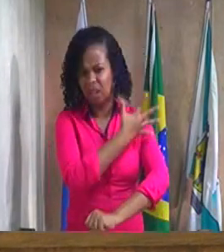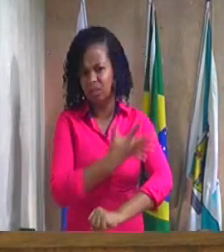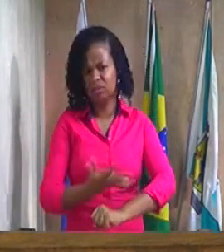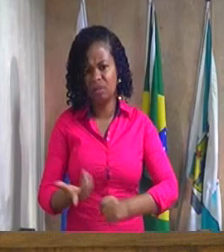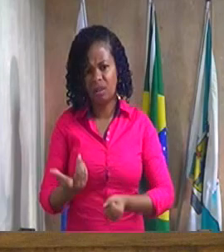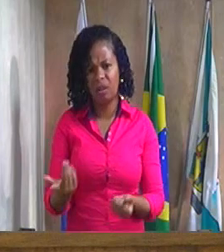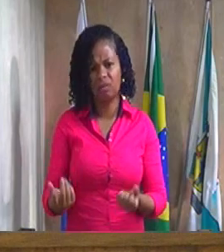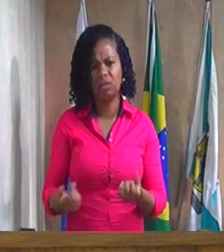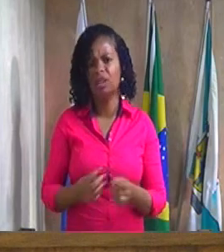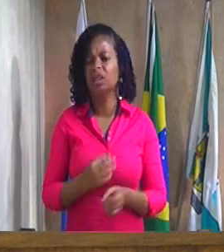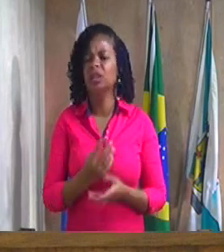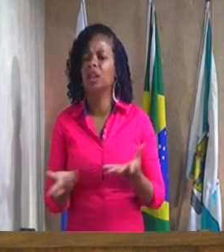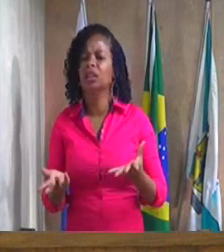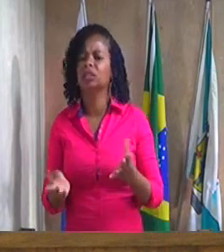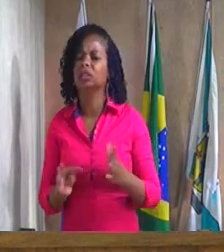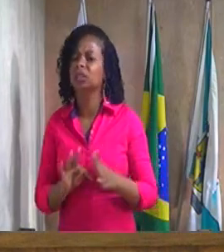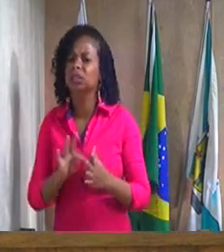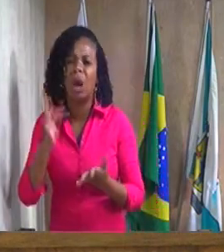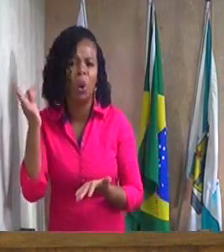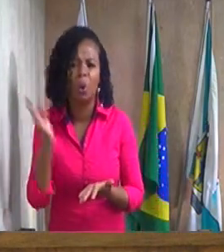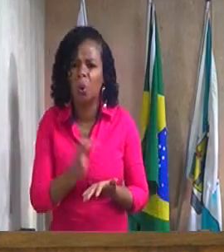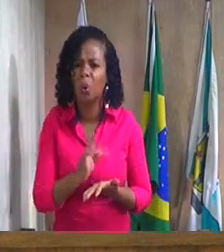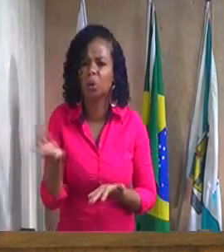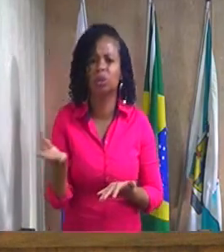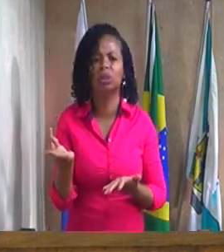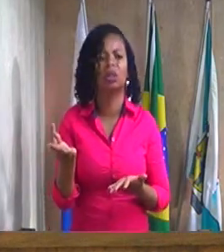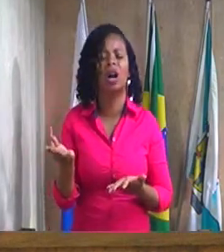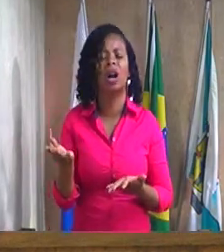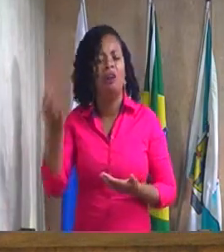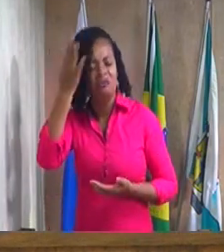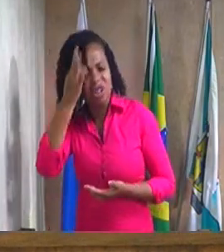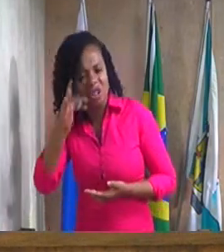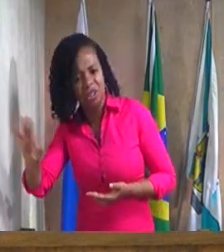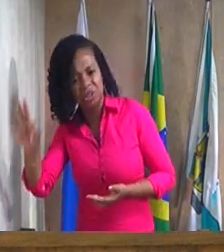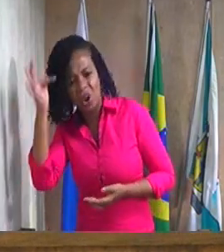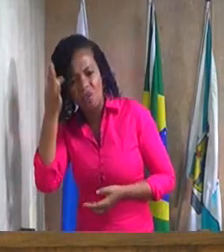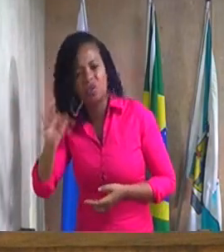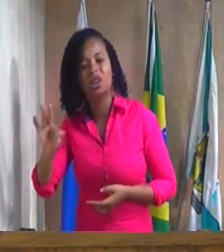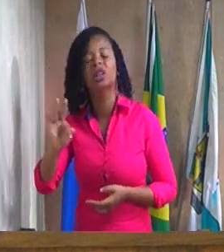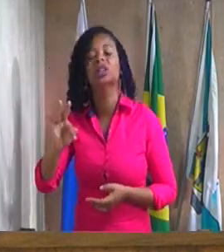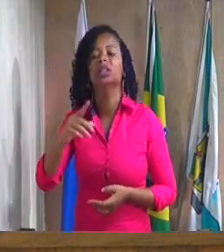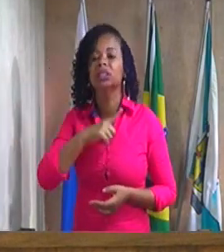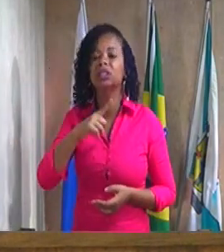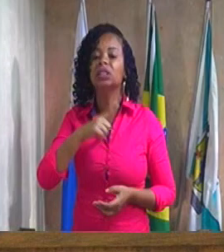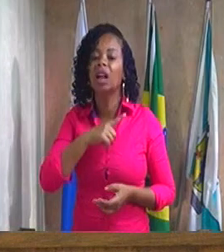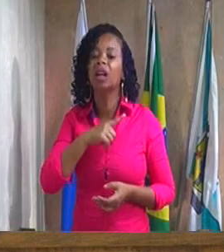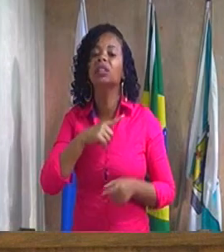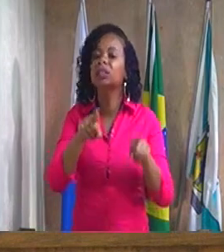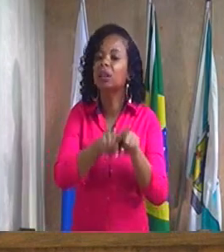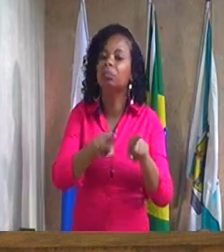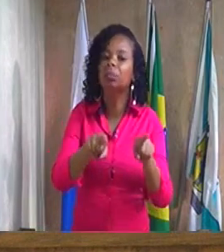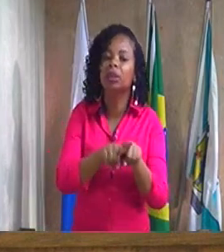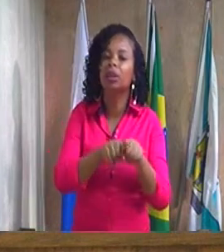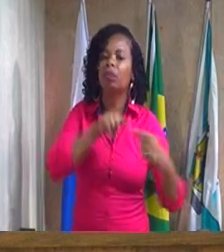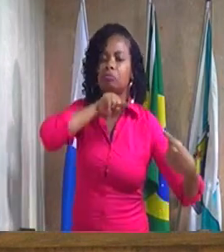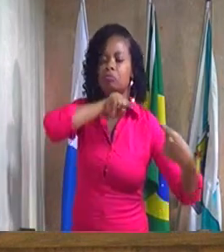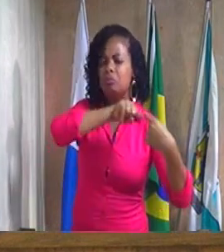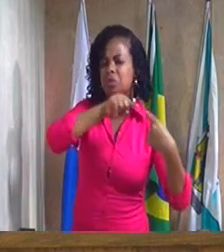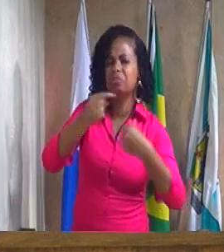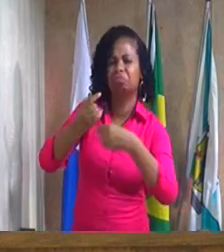cuja essência teológica, a essência filosófica, tem raízes na África.